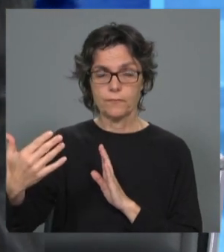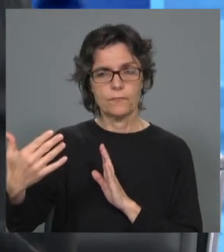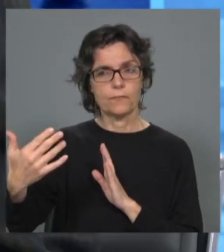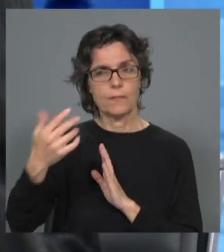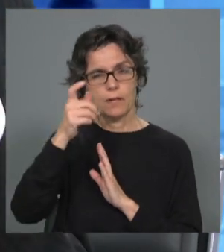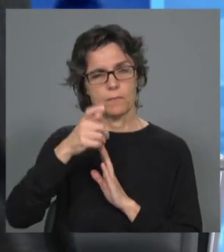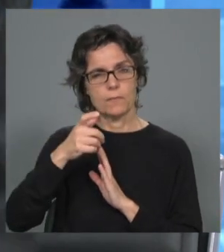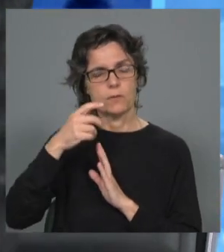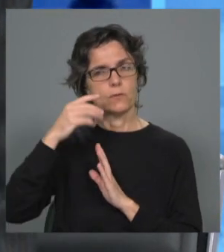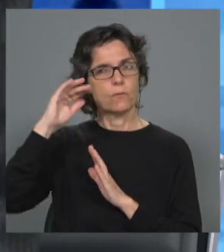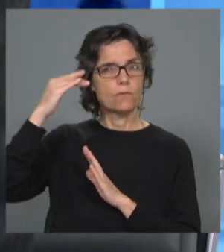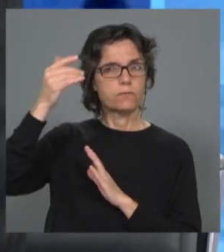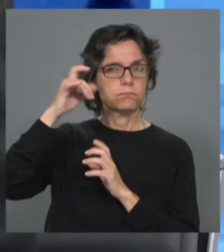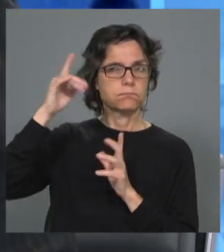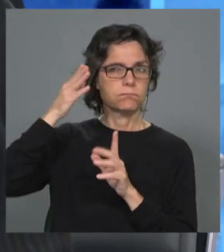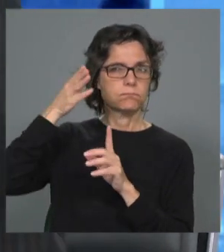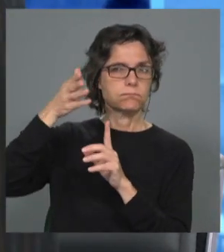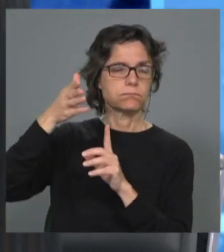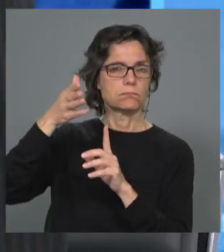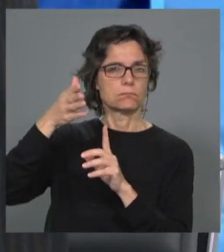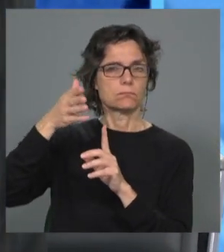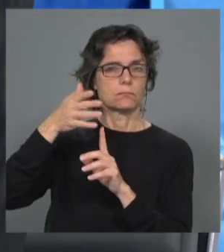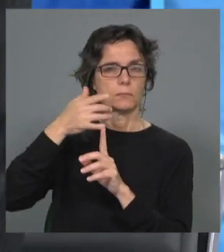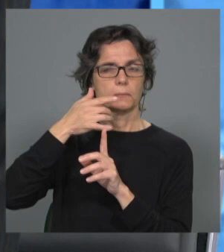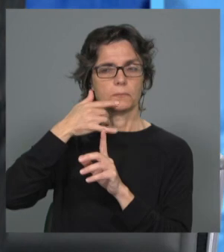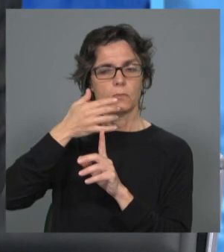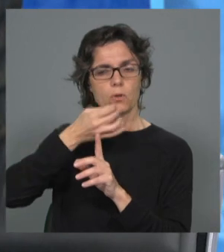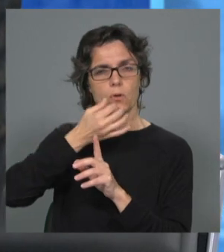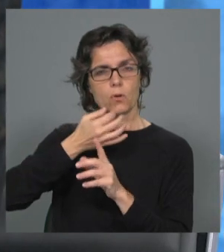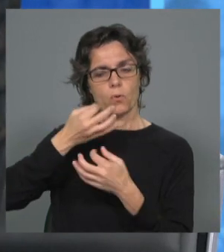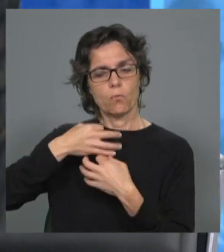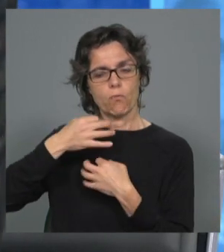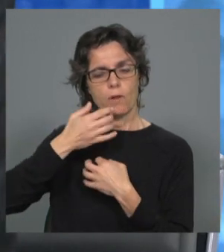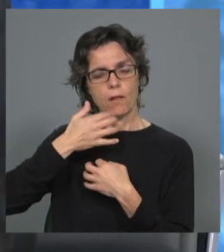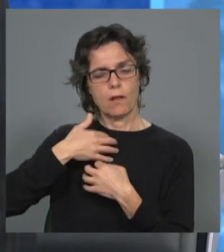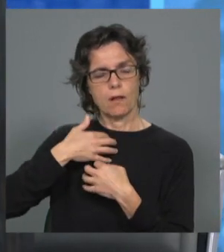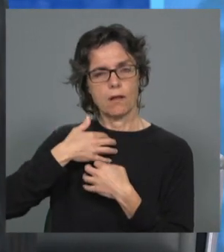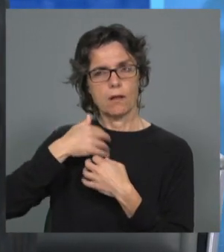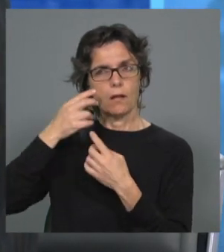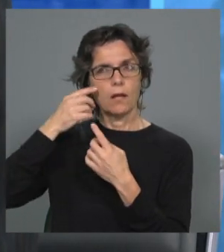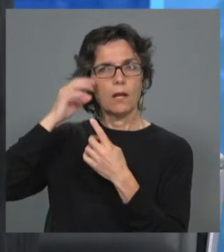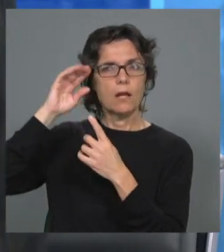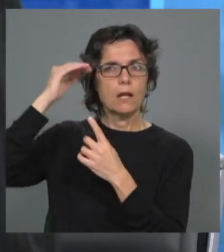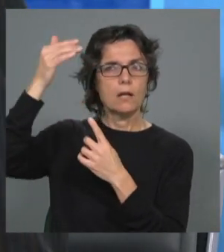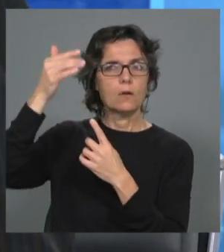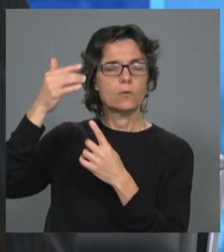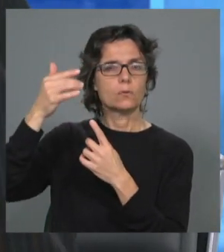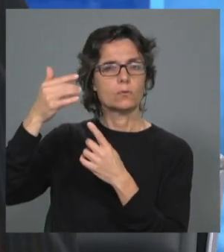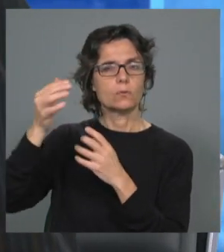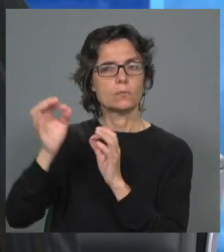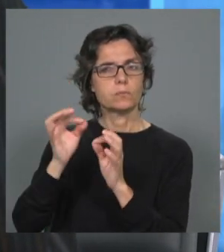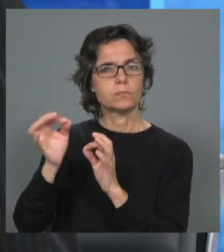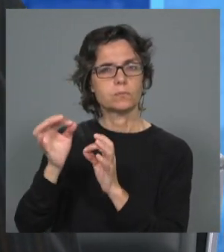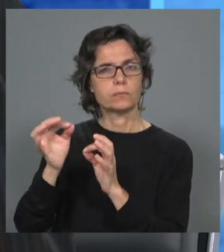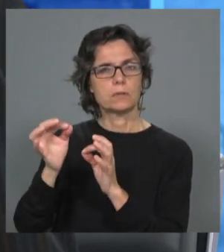frente, percebendo-se, estar atenta a ela própria e ter estes elementos que há bocado estava a falar, que é